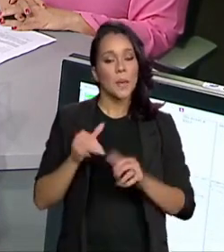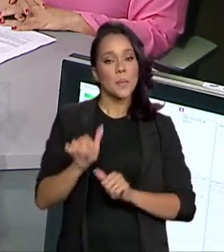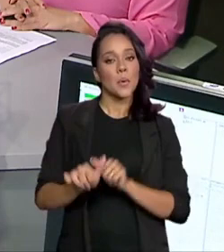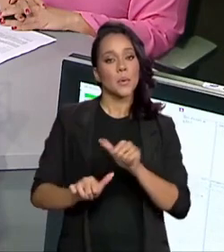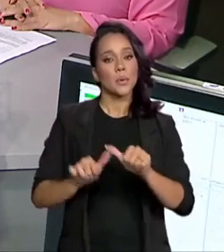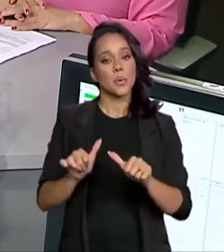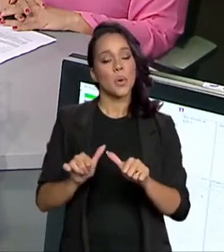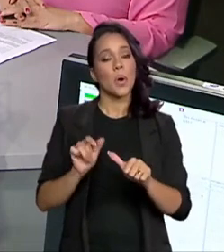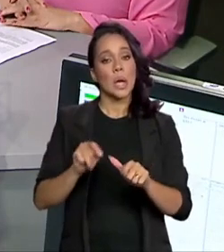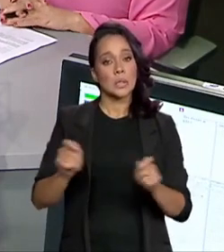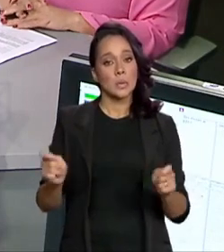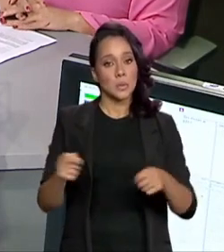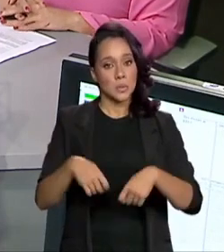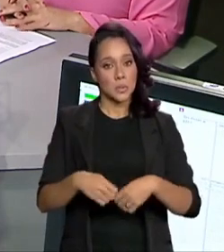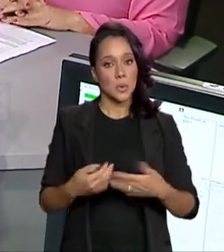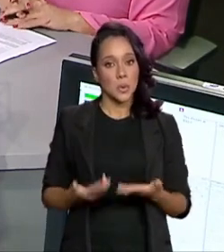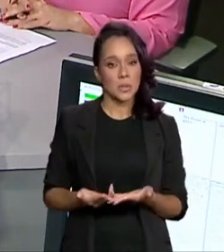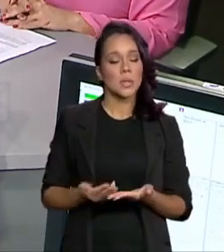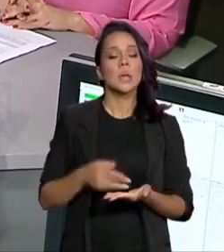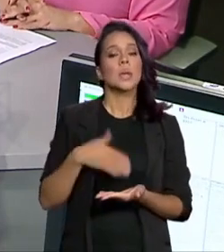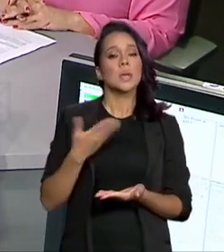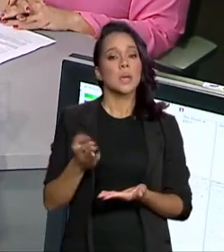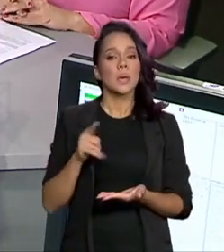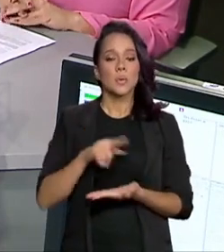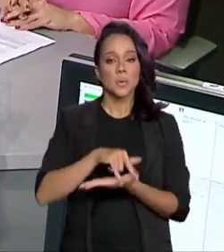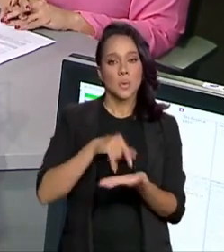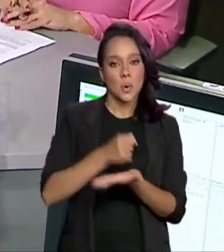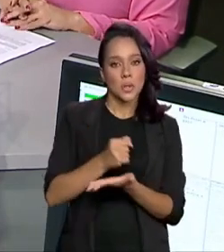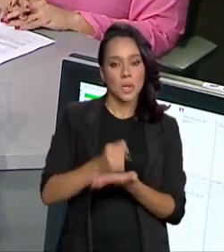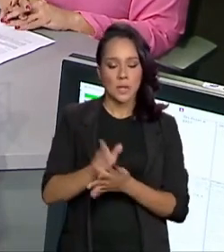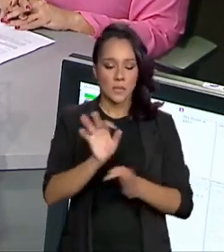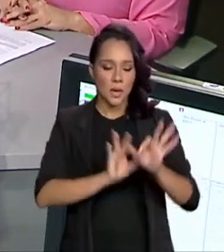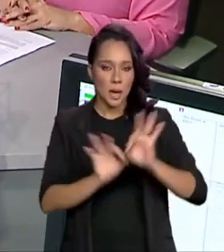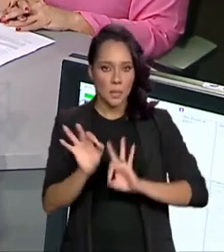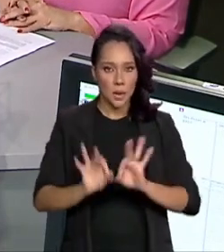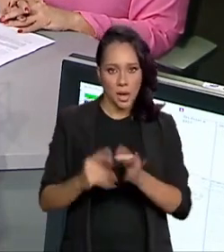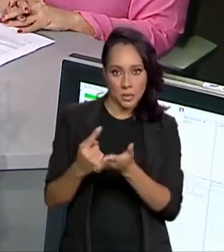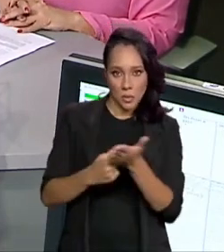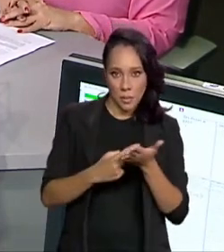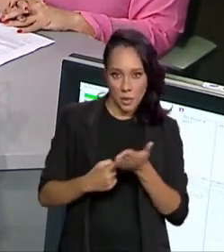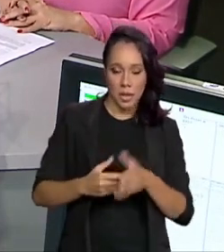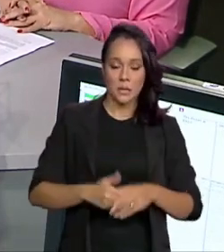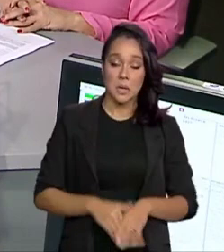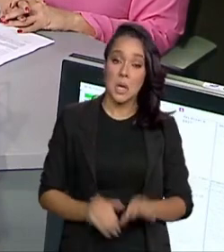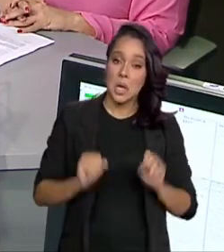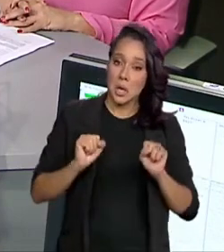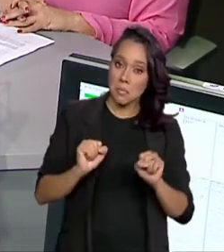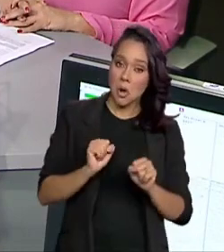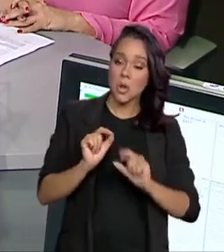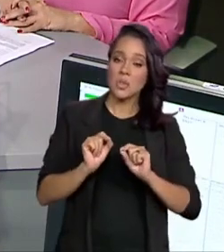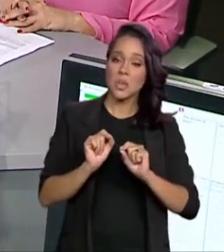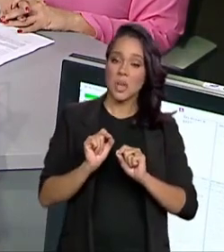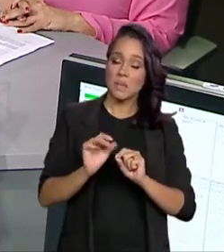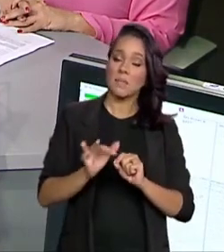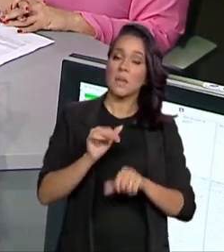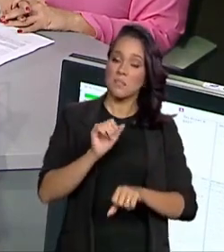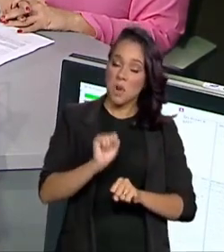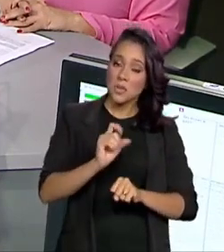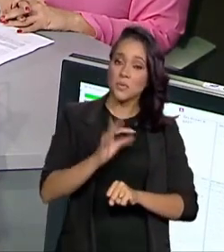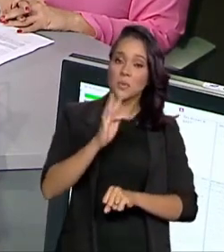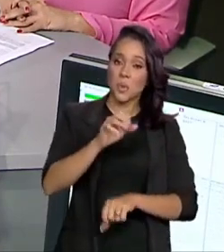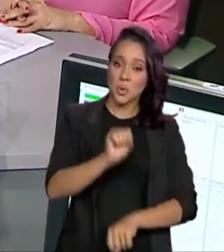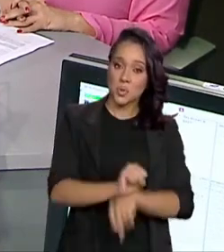alterou as condições nas quais os contratos foram celebrados e pode ensejar a